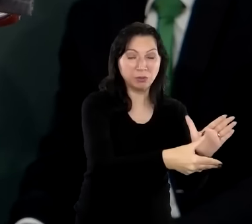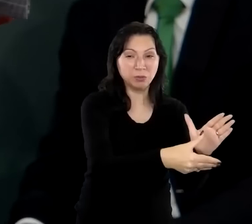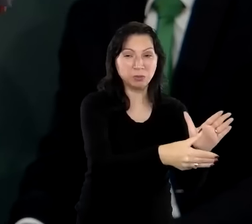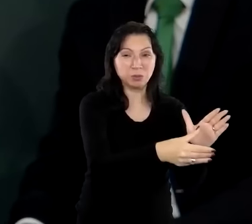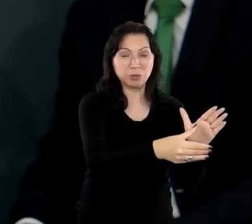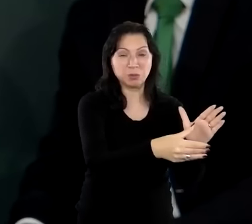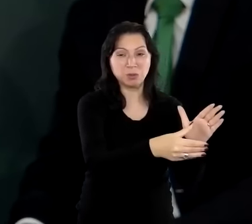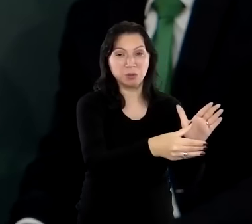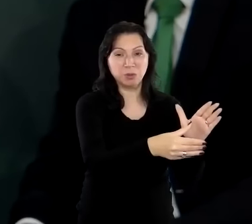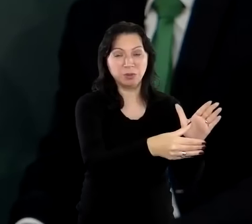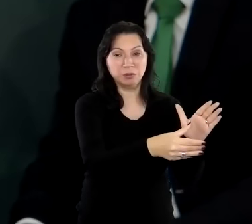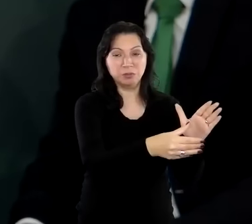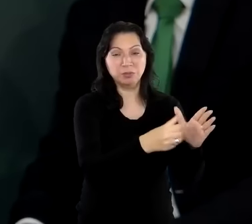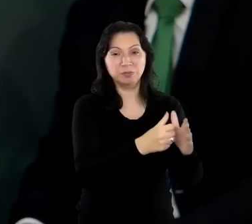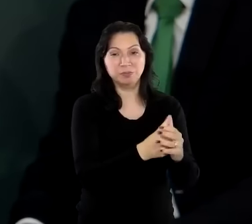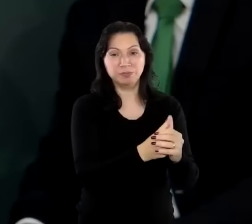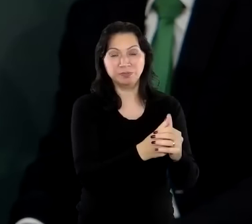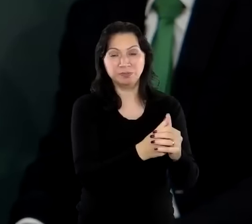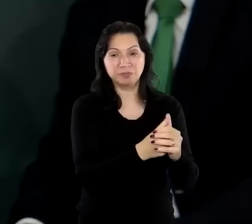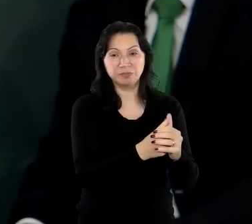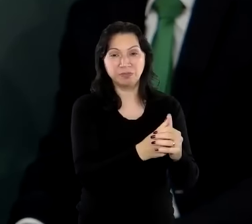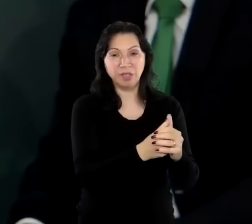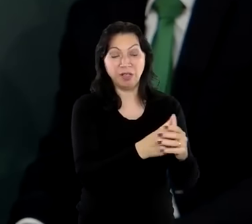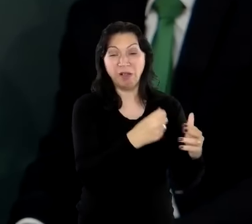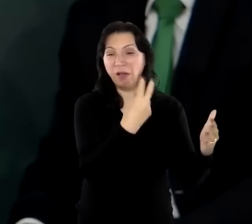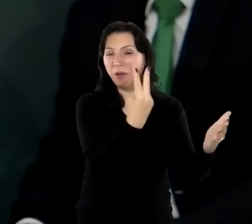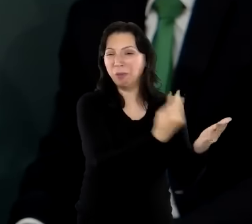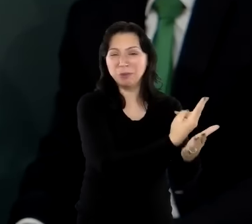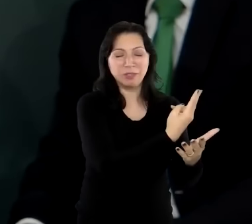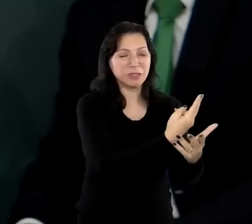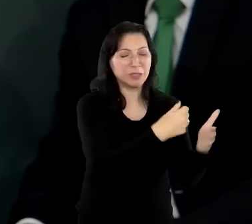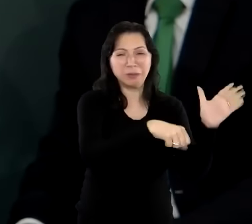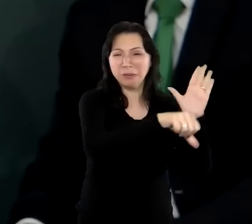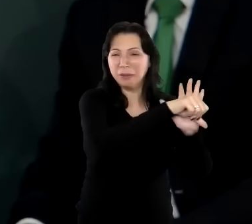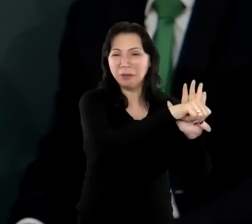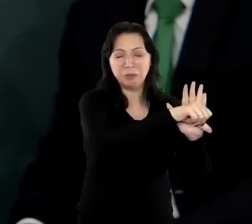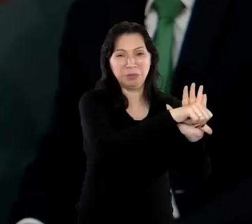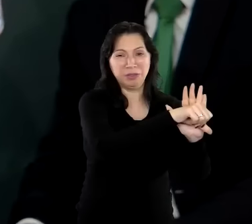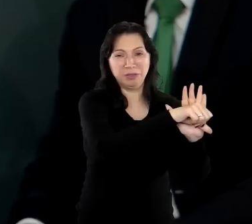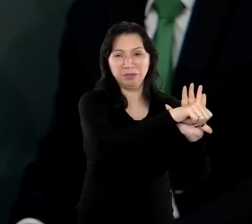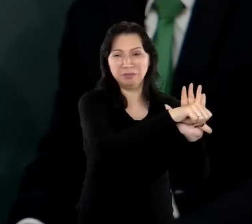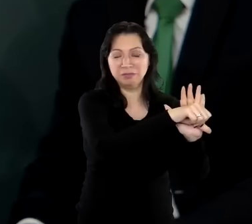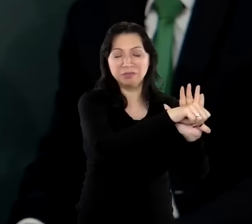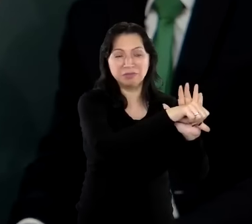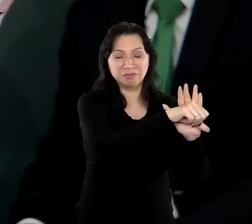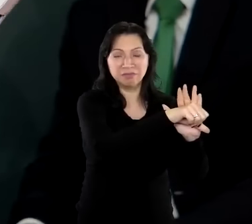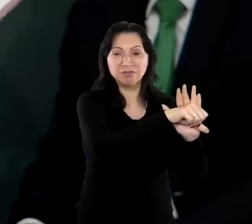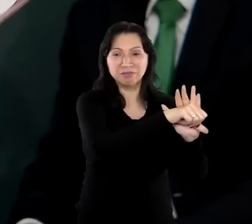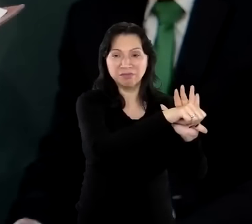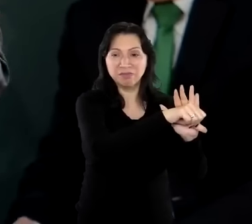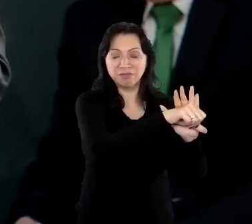você é arrancado da sua casa e perde os seus bens,